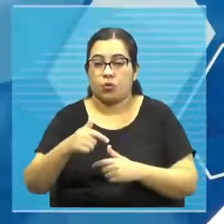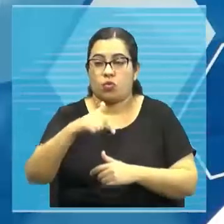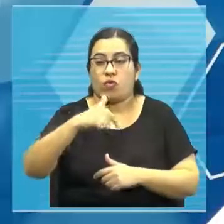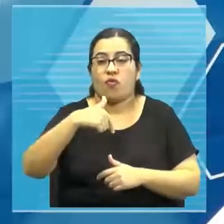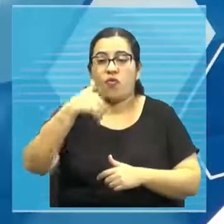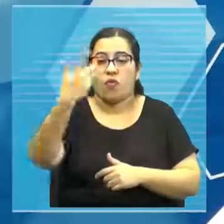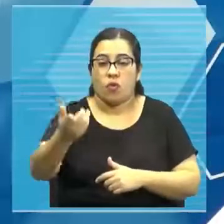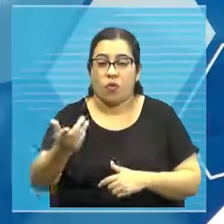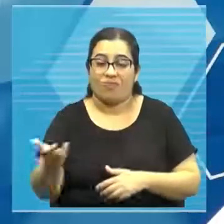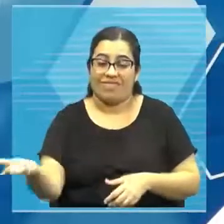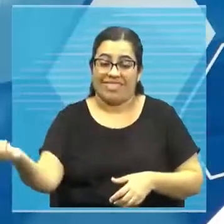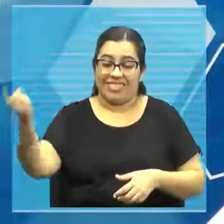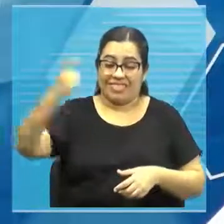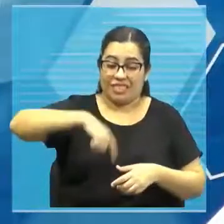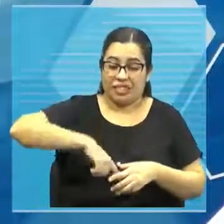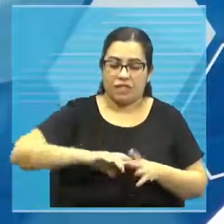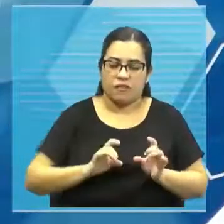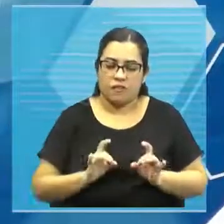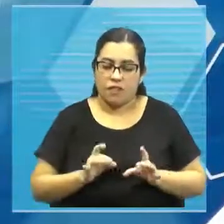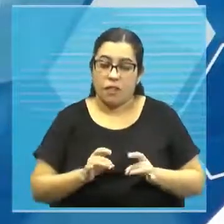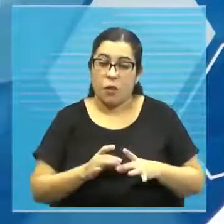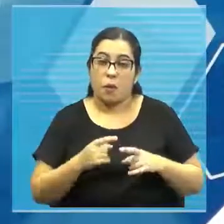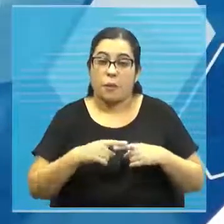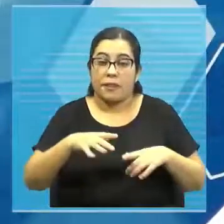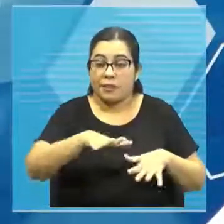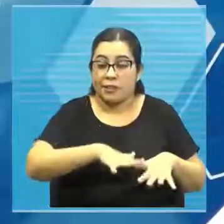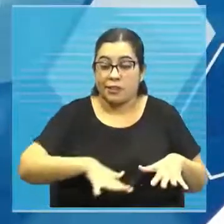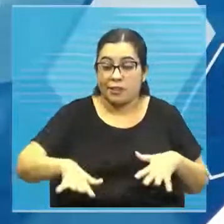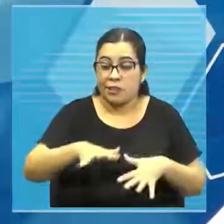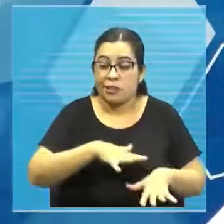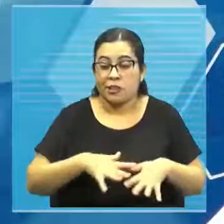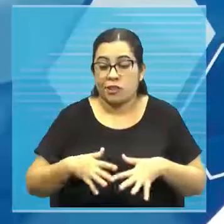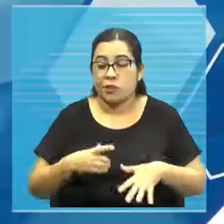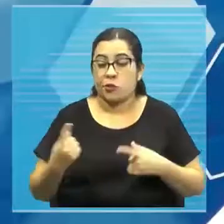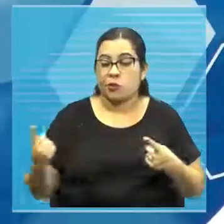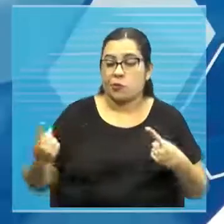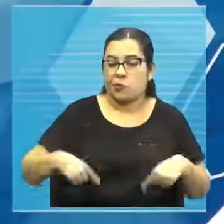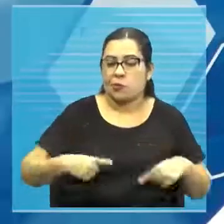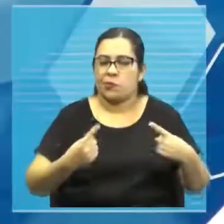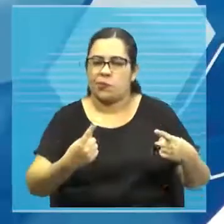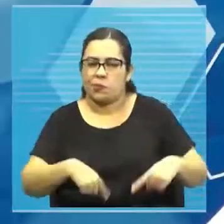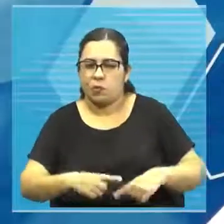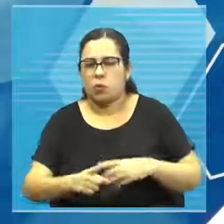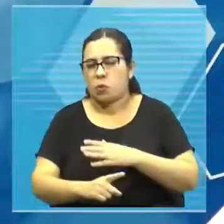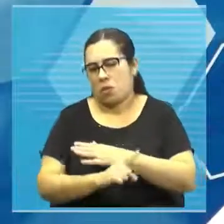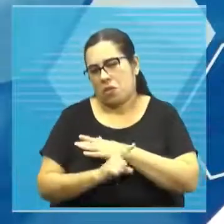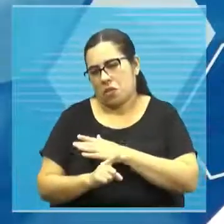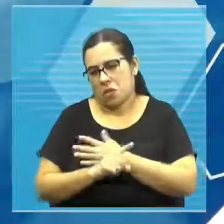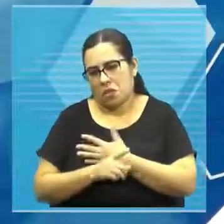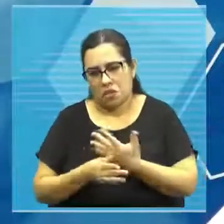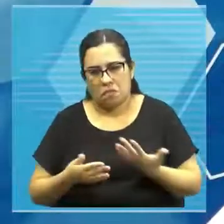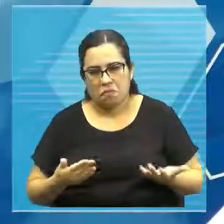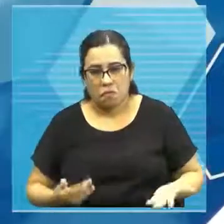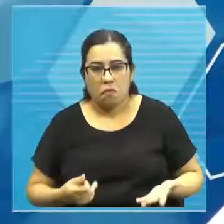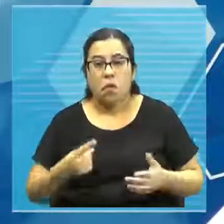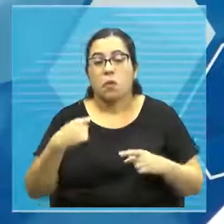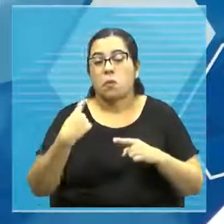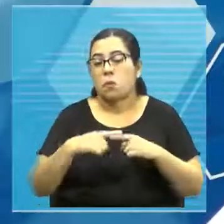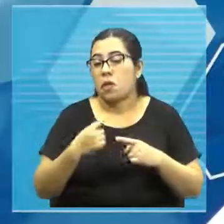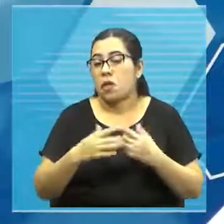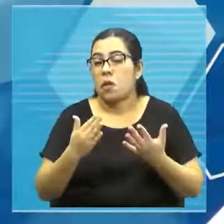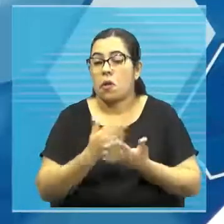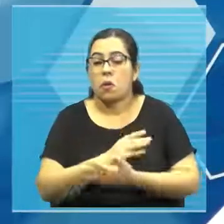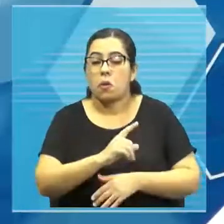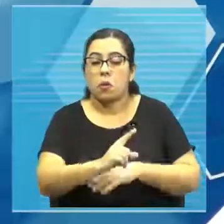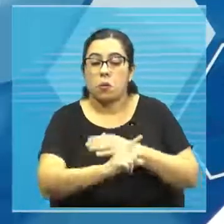e possam estar disputando os consumidores a que teriam opção de comprar produtos